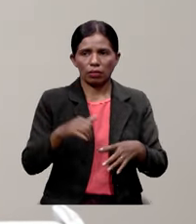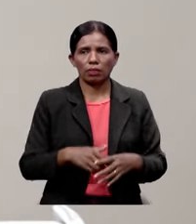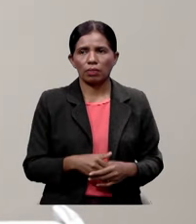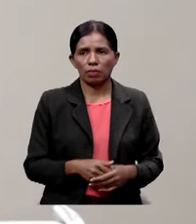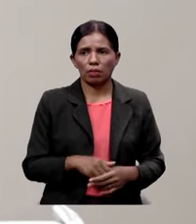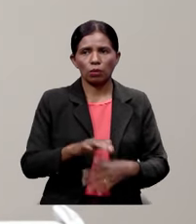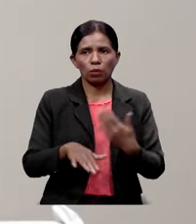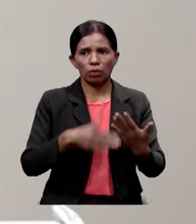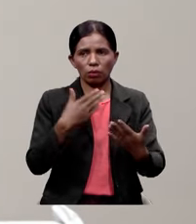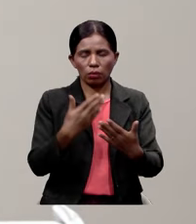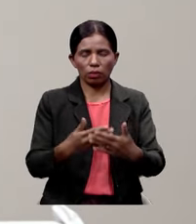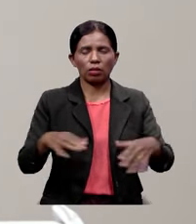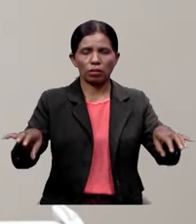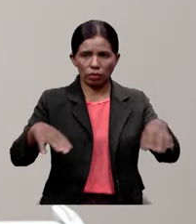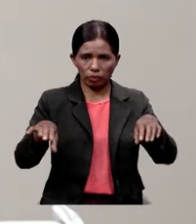O todo no vez serviço